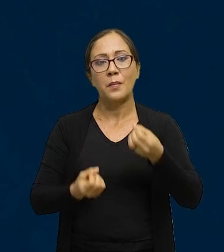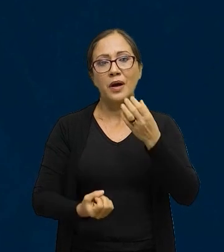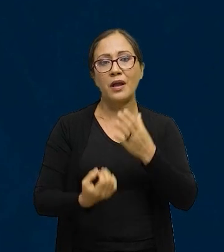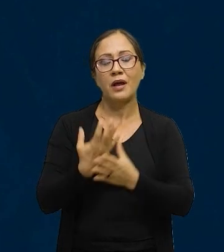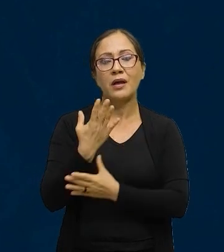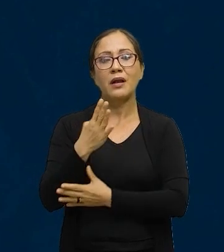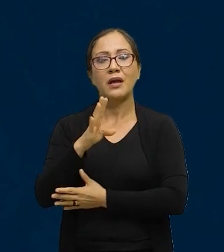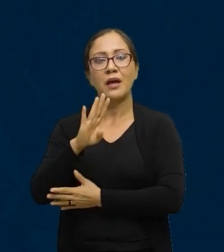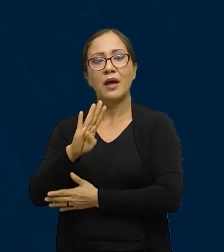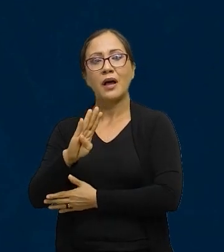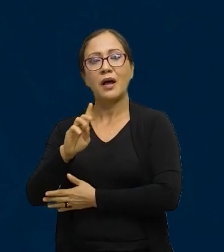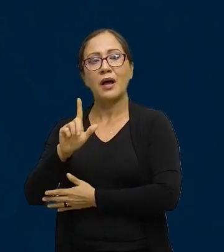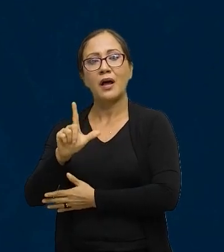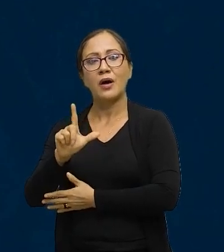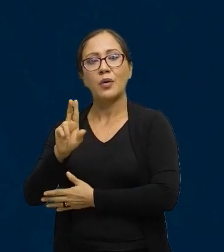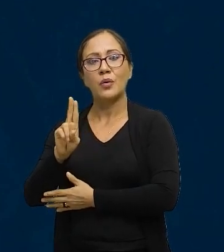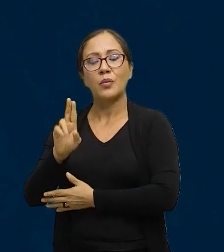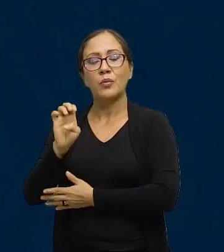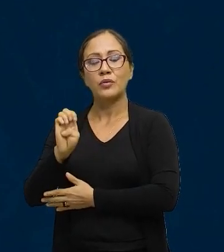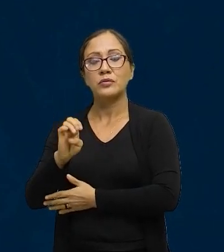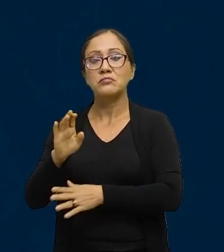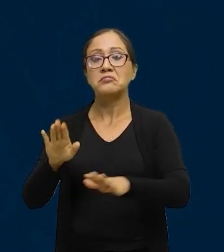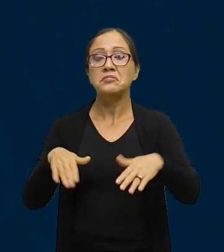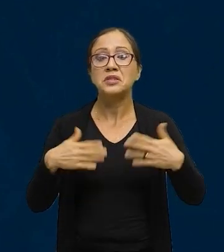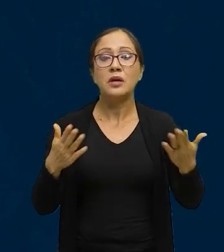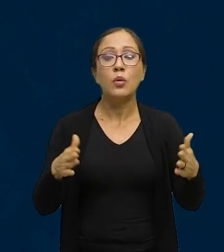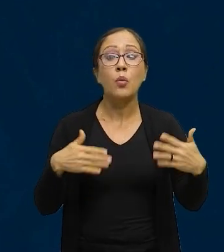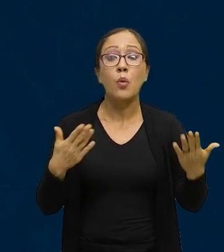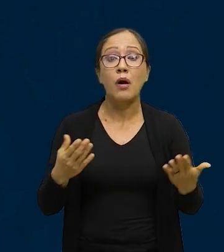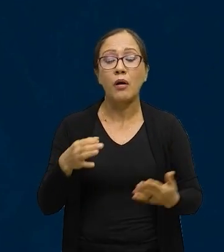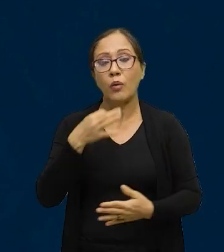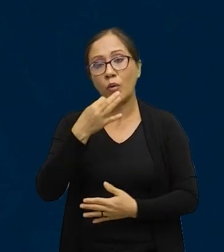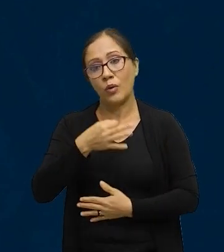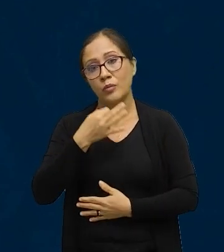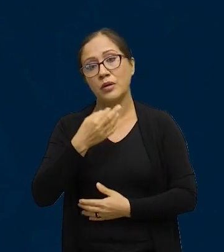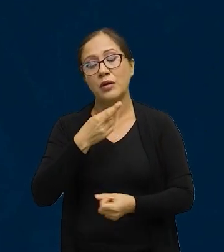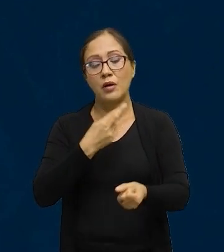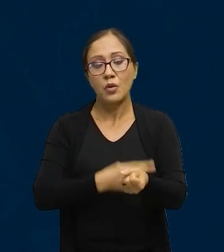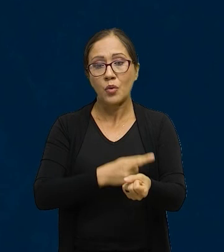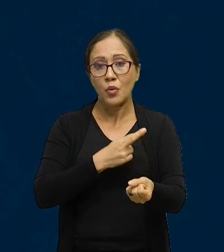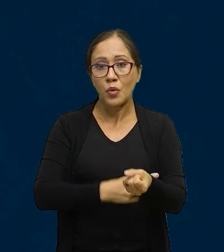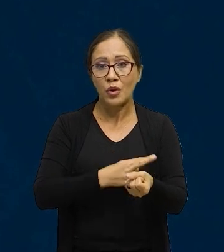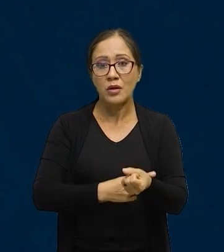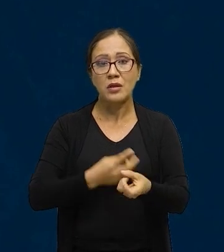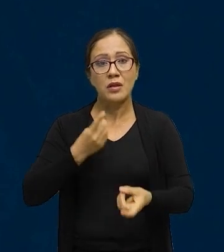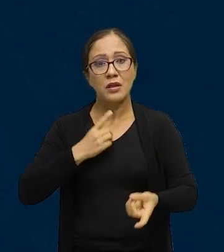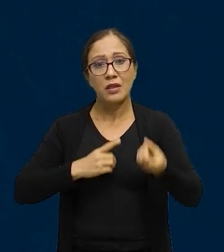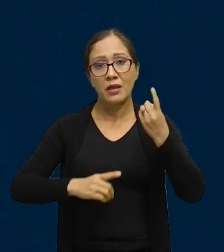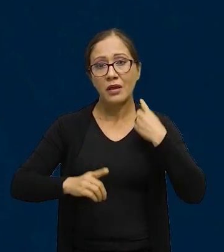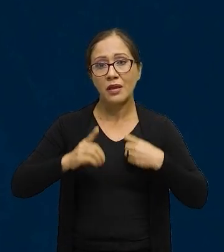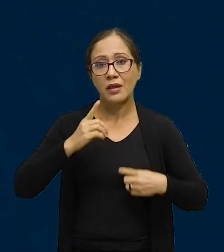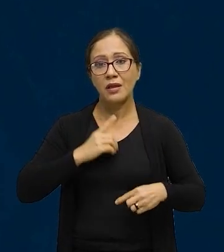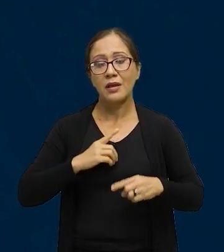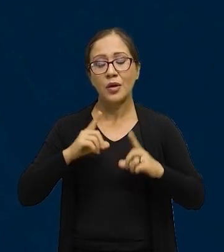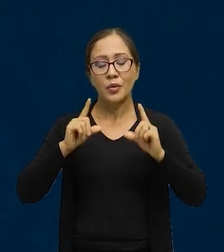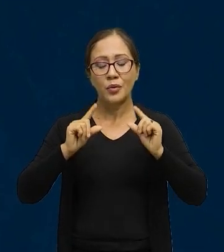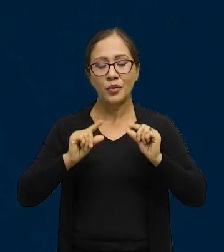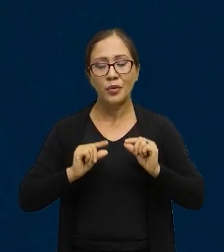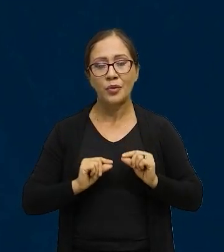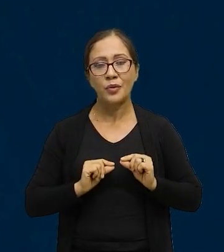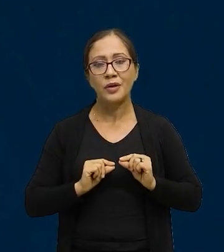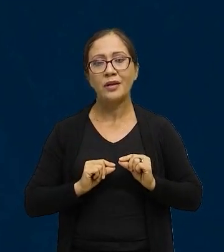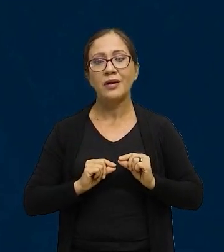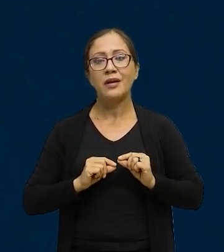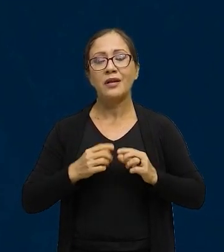qual é a opinião? O seu ritmo depressivo alivia o sentimento causado pela